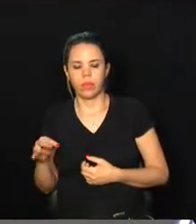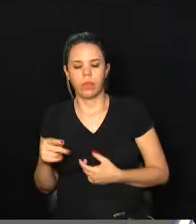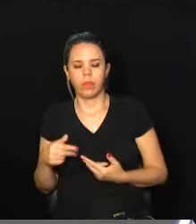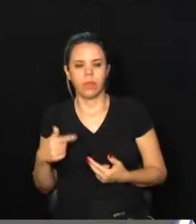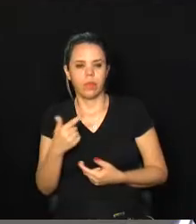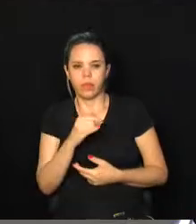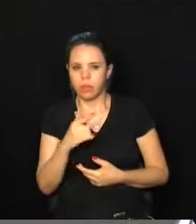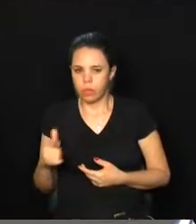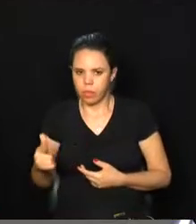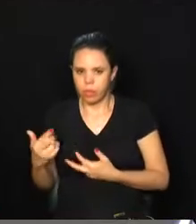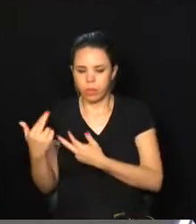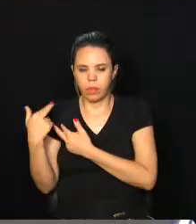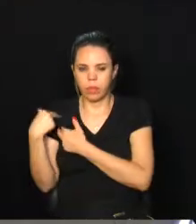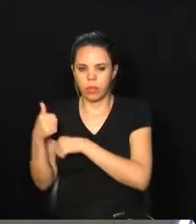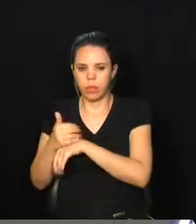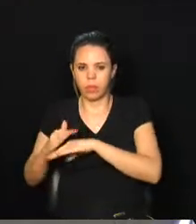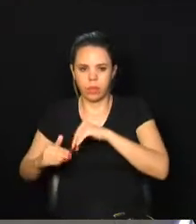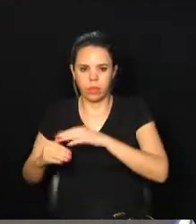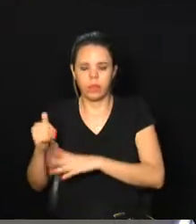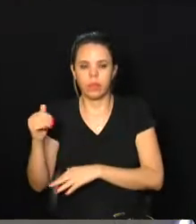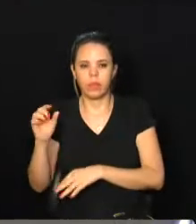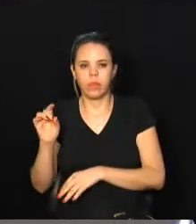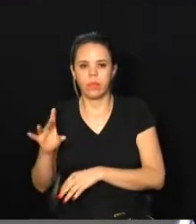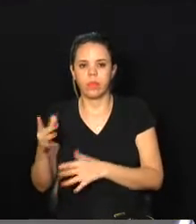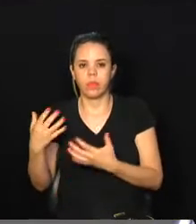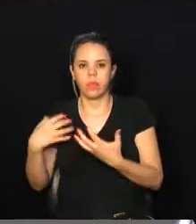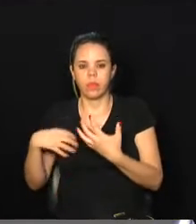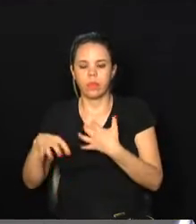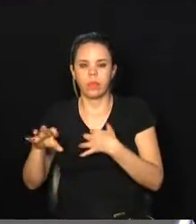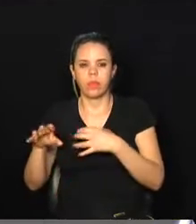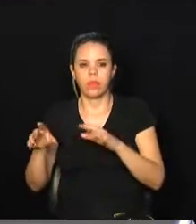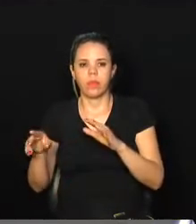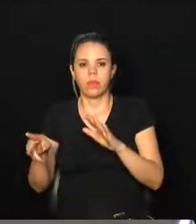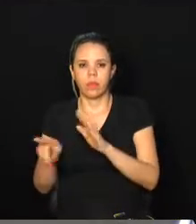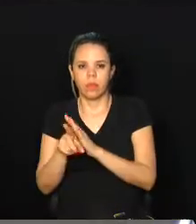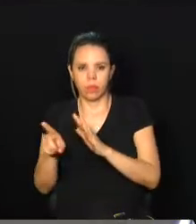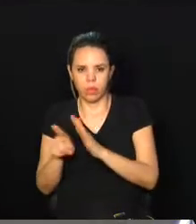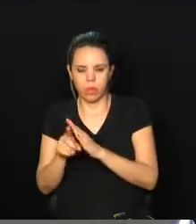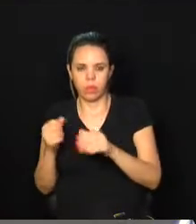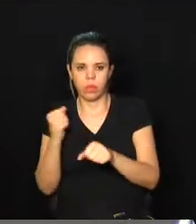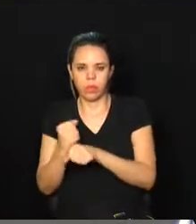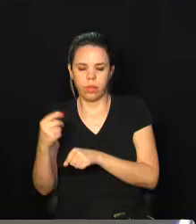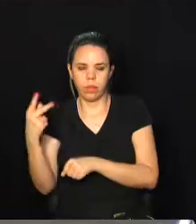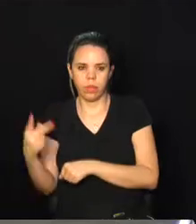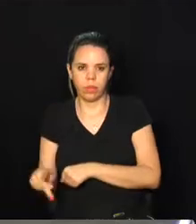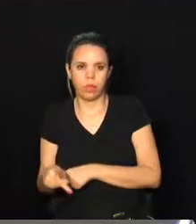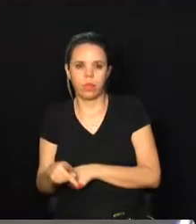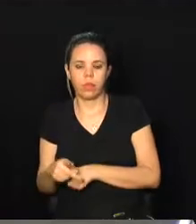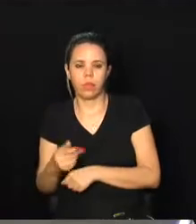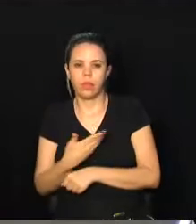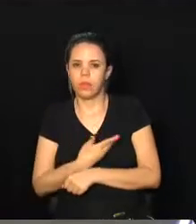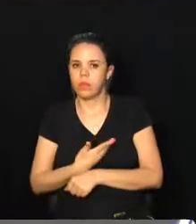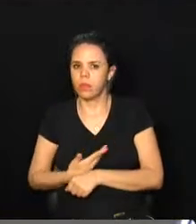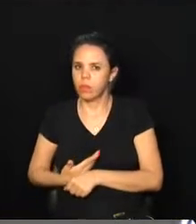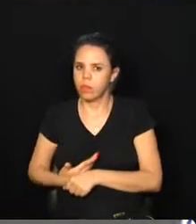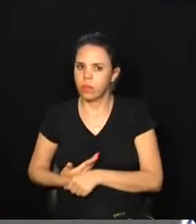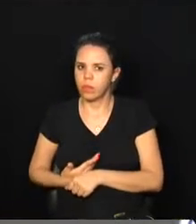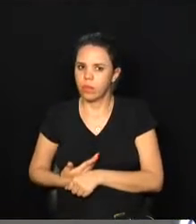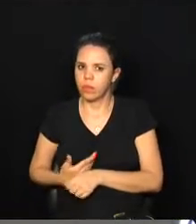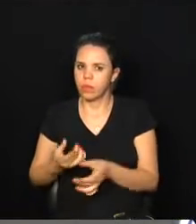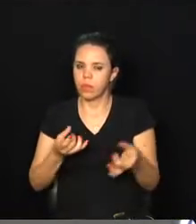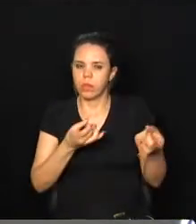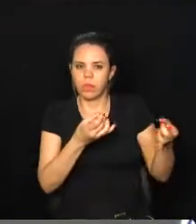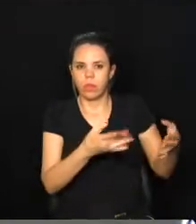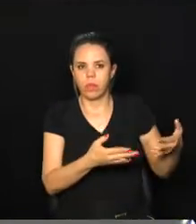tiver, a responsabilidade é do profissional, é solidário com o proprietário da obra, e o poder público abre mão de